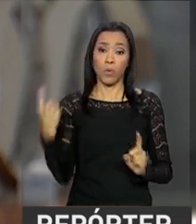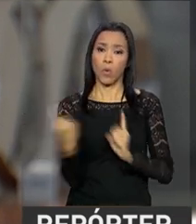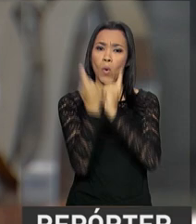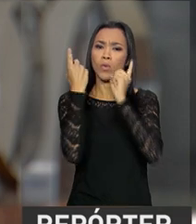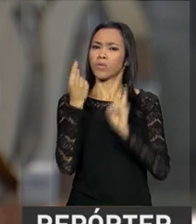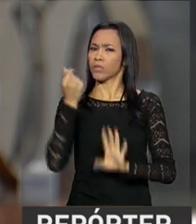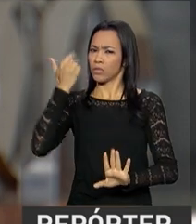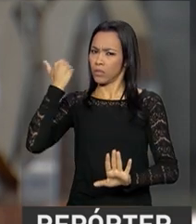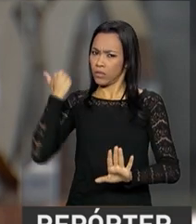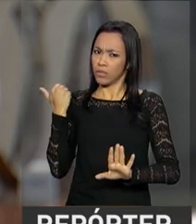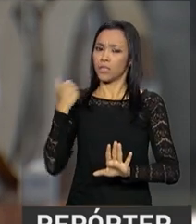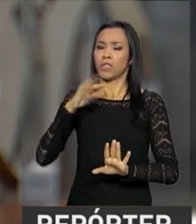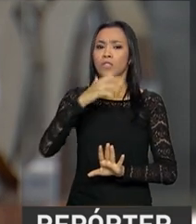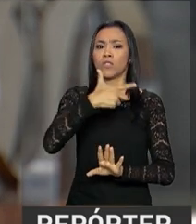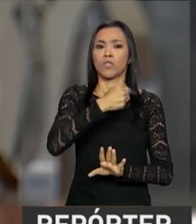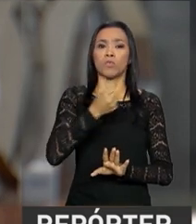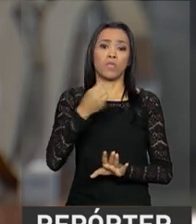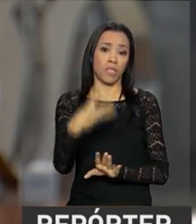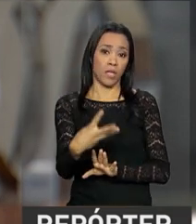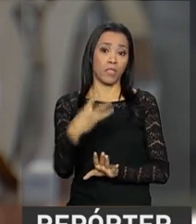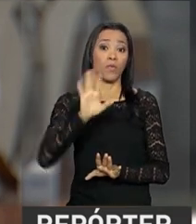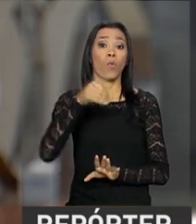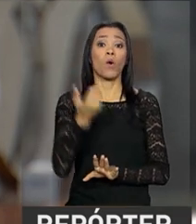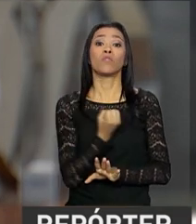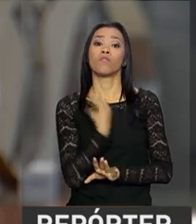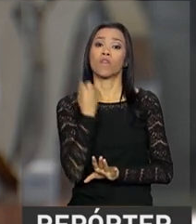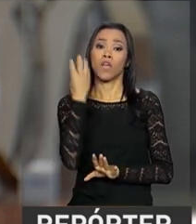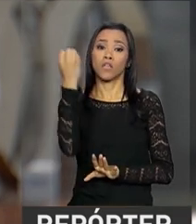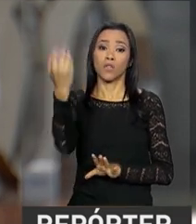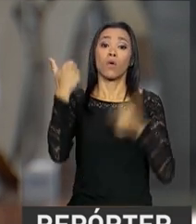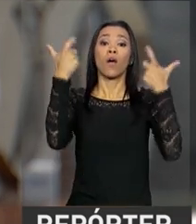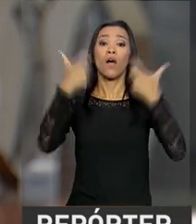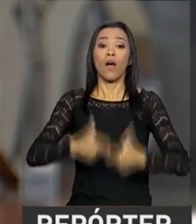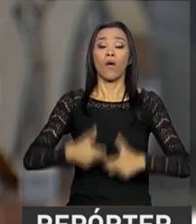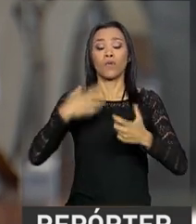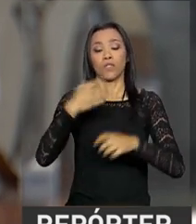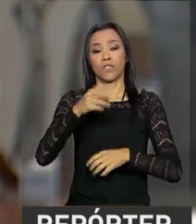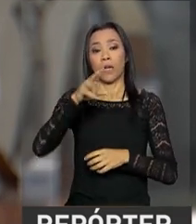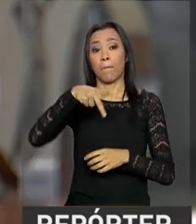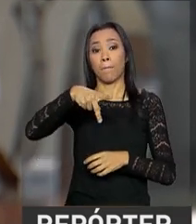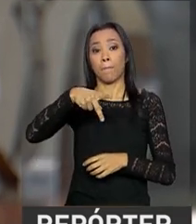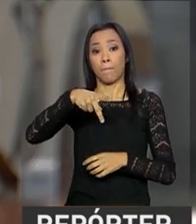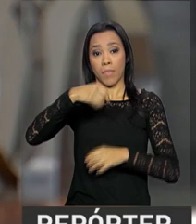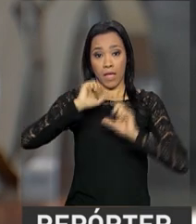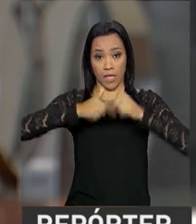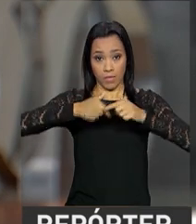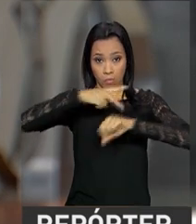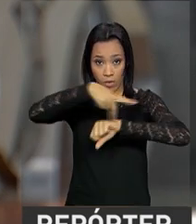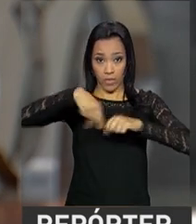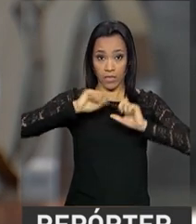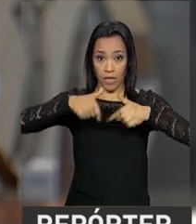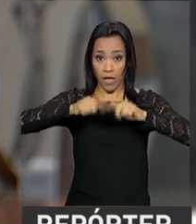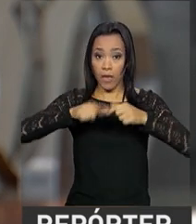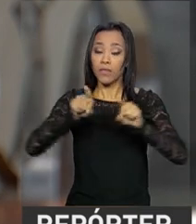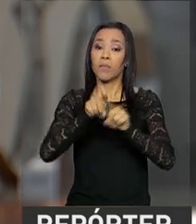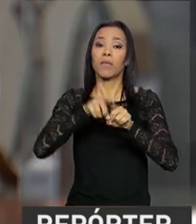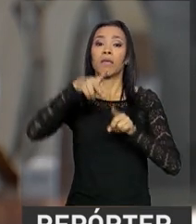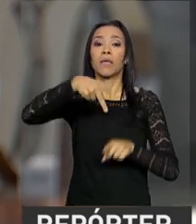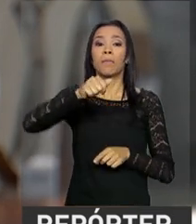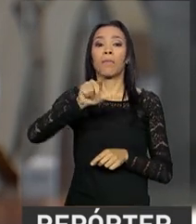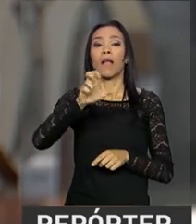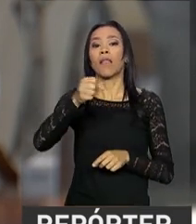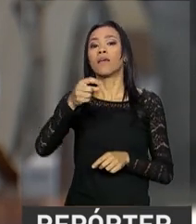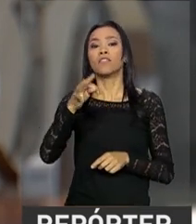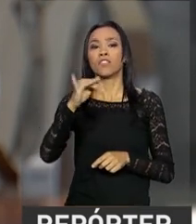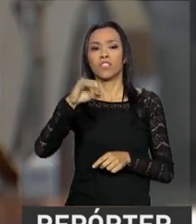teve com Shimon Peres em 2013, durante viagem oficial a Israel e à Palestina. O ex-presidente israelense recebeu o Prêmio